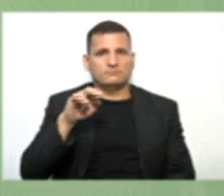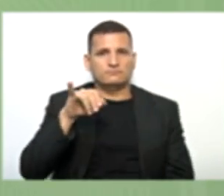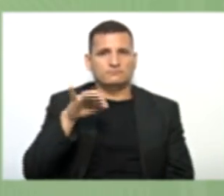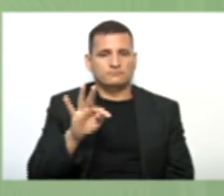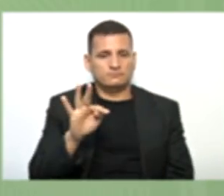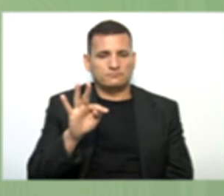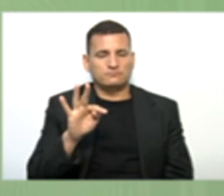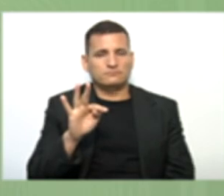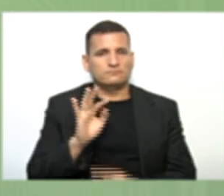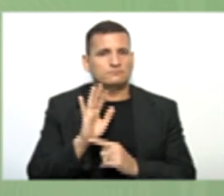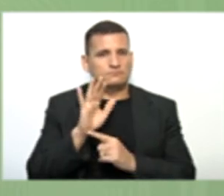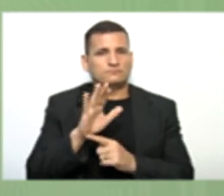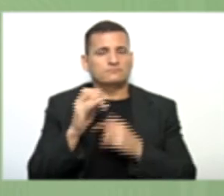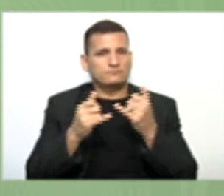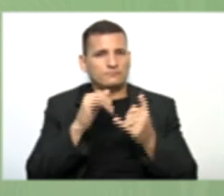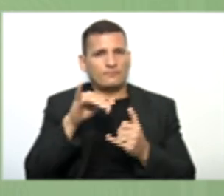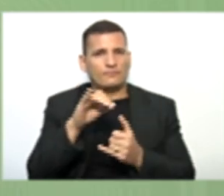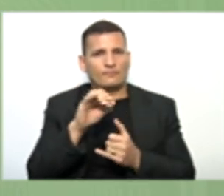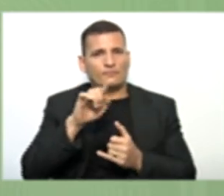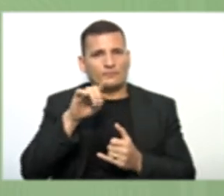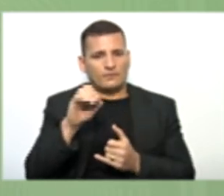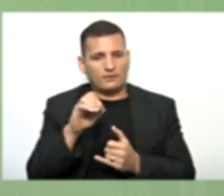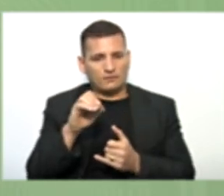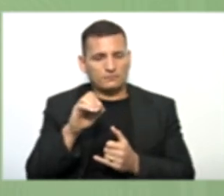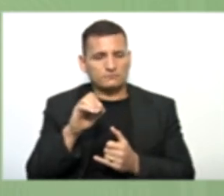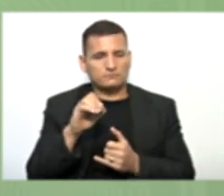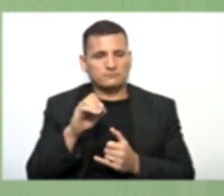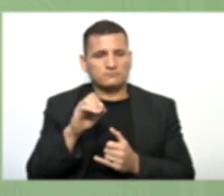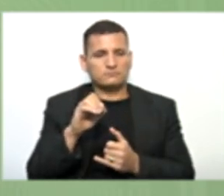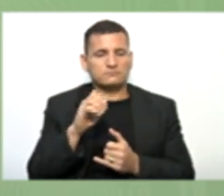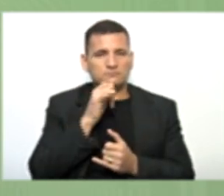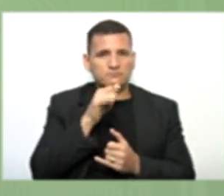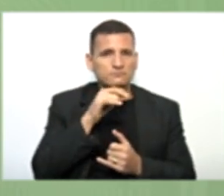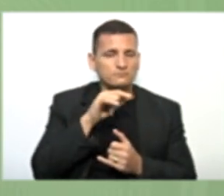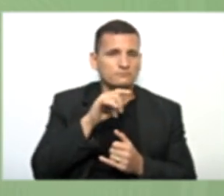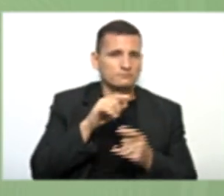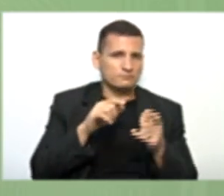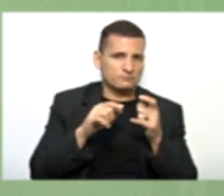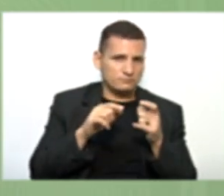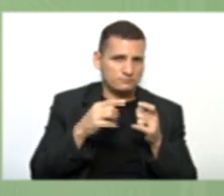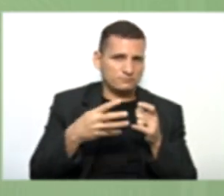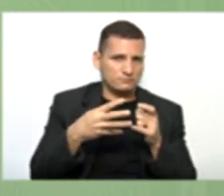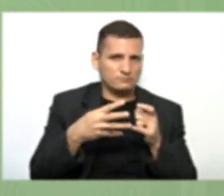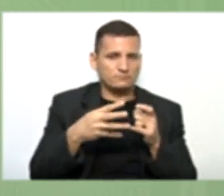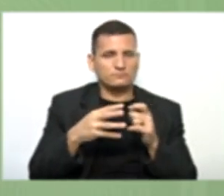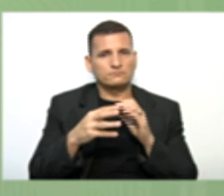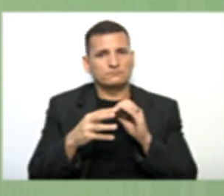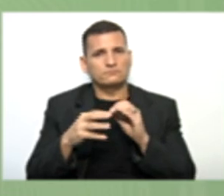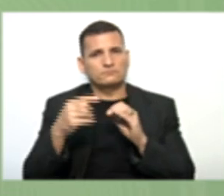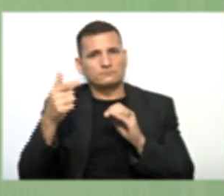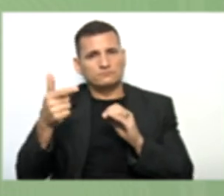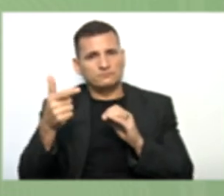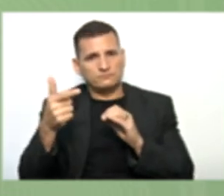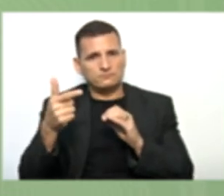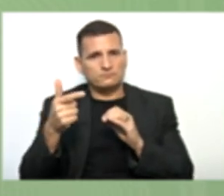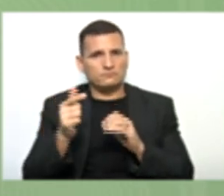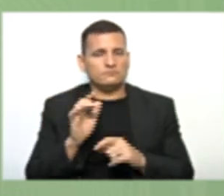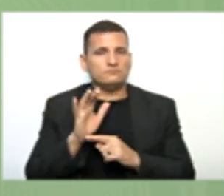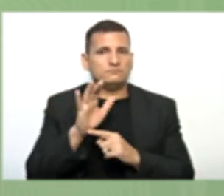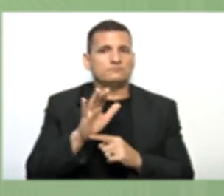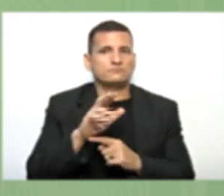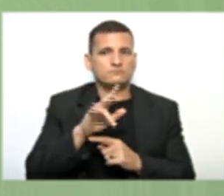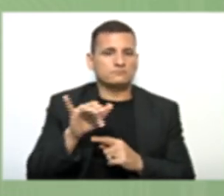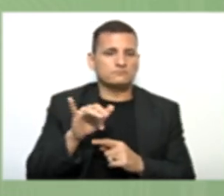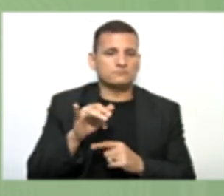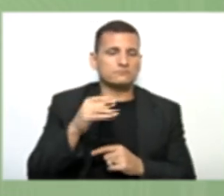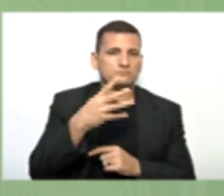Para mostrar o jogo atualizado para o meu usuário. Aí se ele escolheu lá o X foi no 4 e o bolinha foi no 2, ele vai mostrar que a